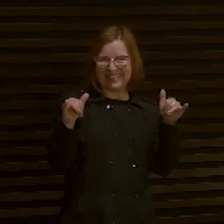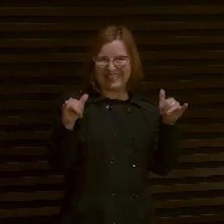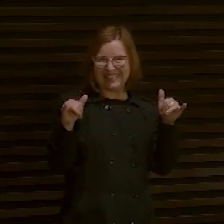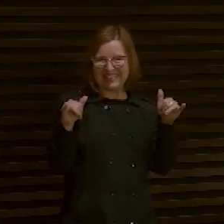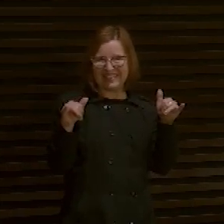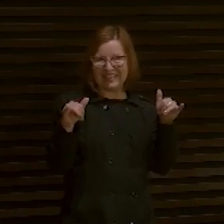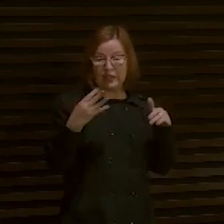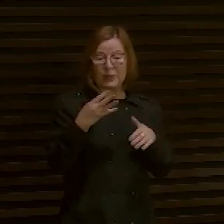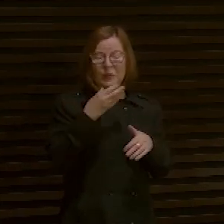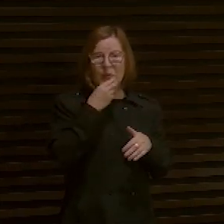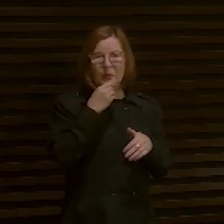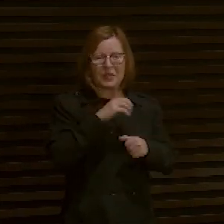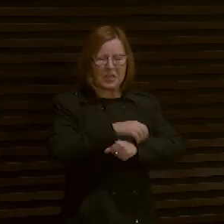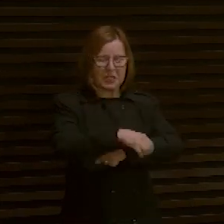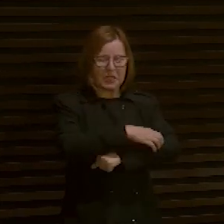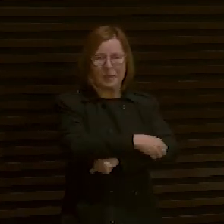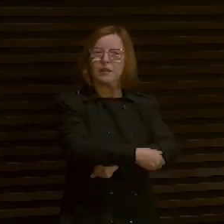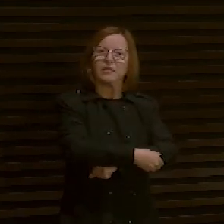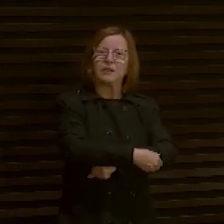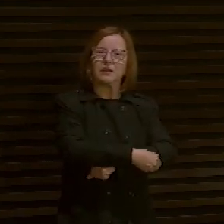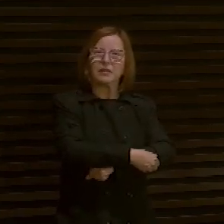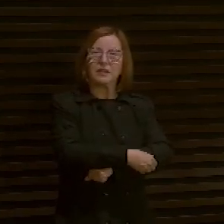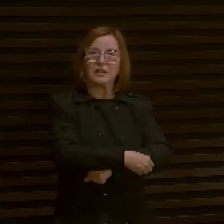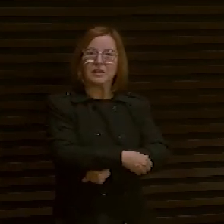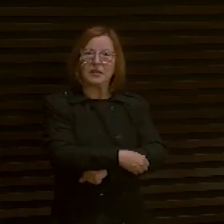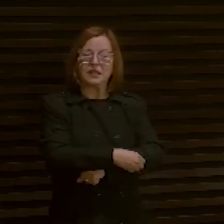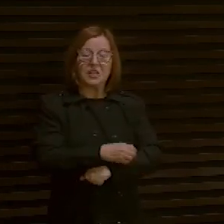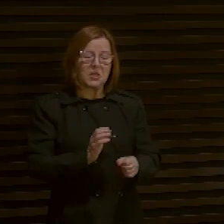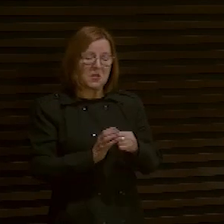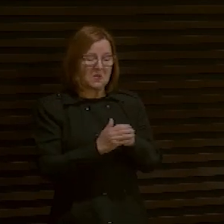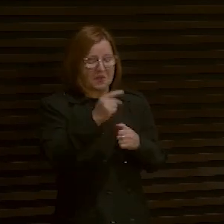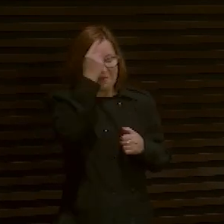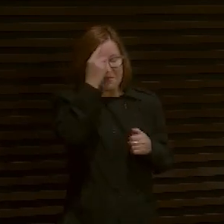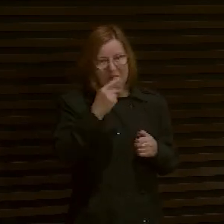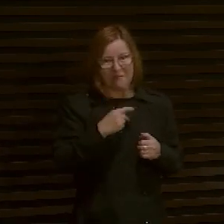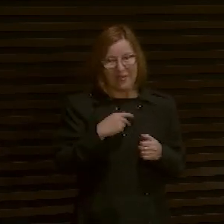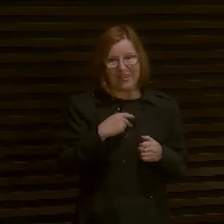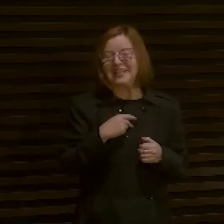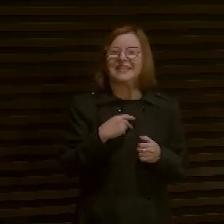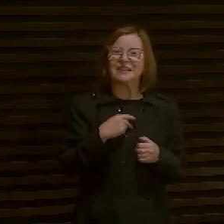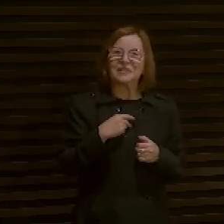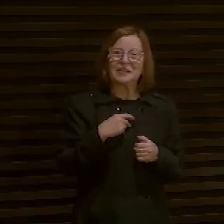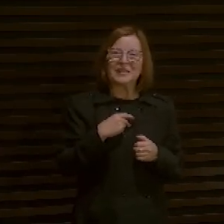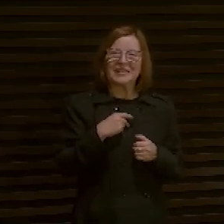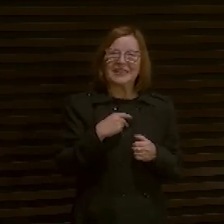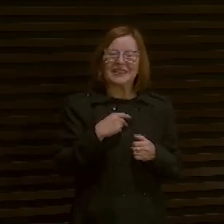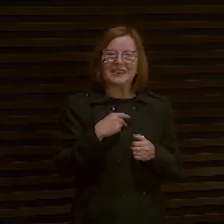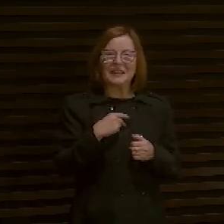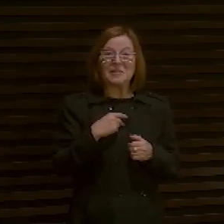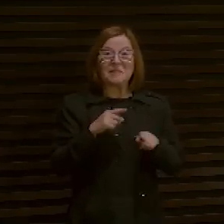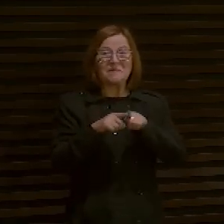Aqueles leprosos que inicialmente foram teimosos, quiseram esconder para si a riqueza da verdade. Mas o Senhor